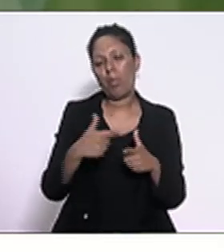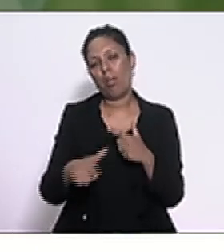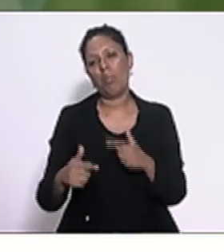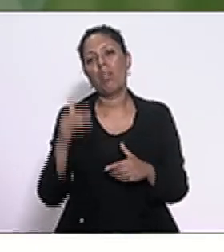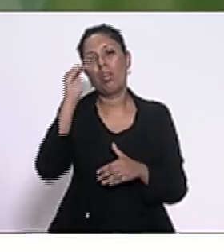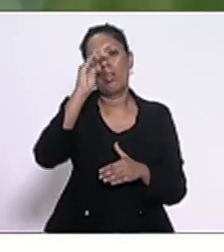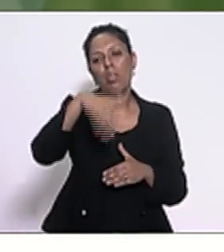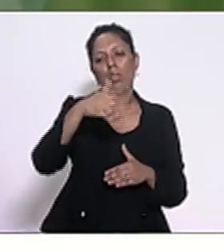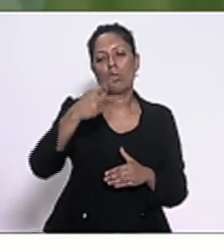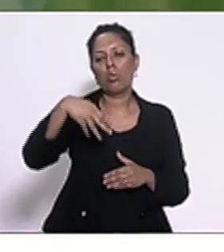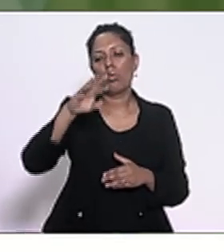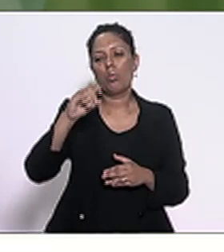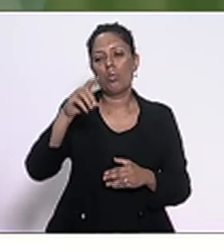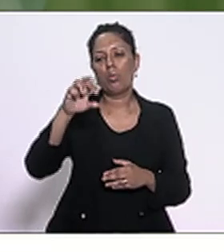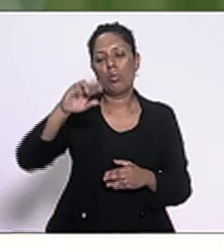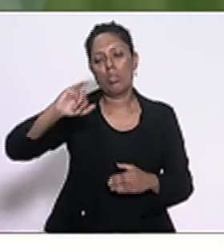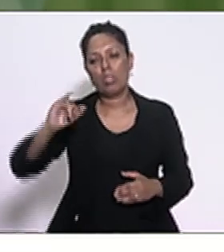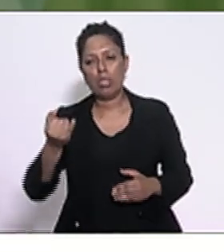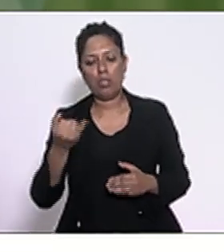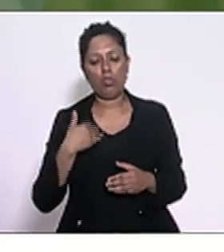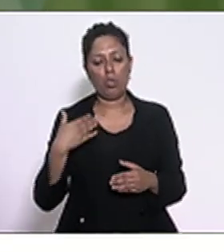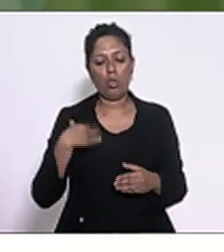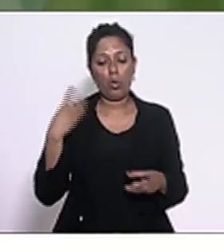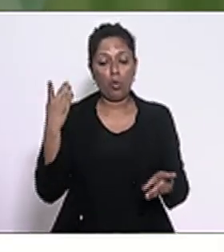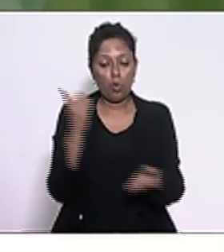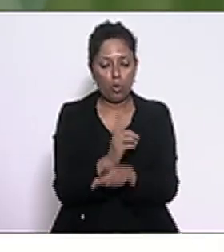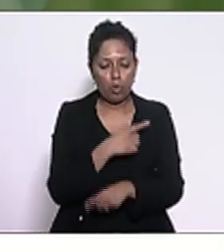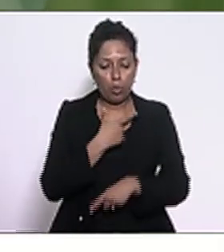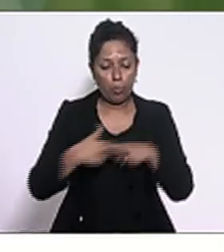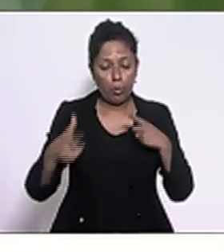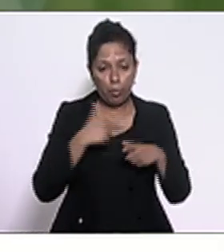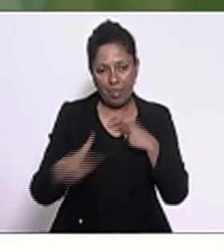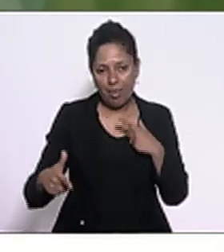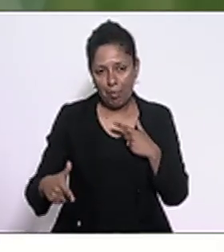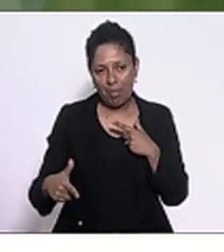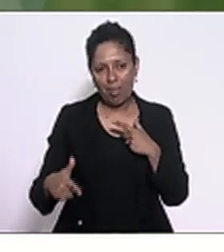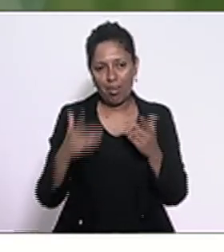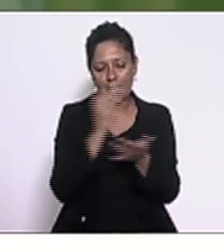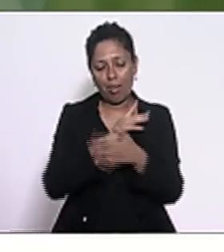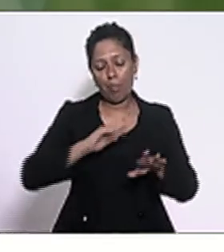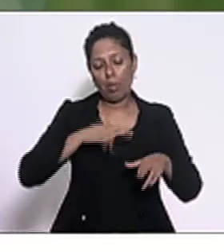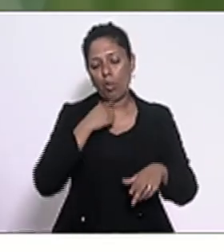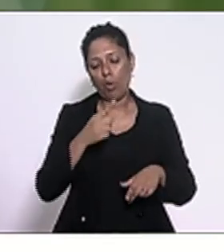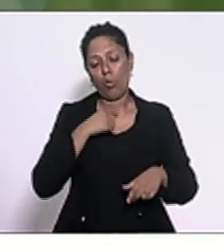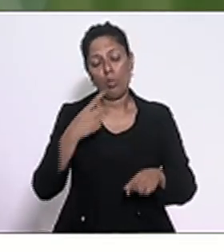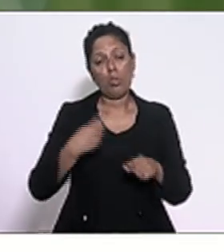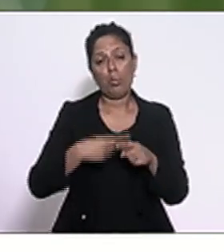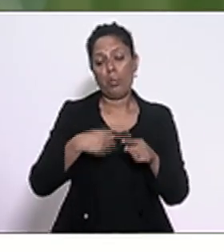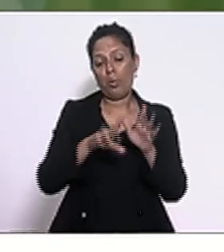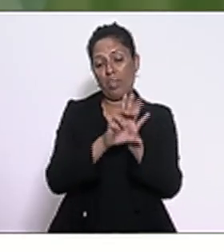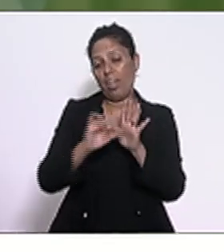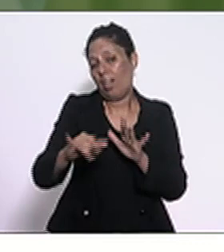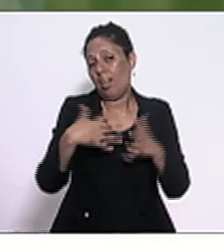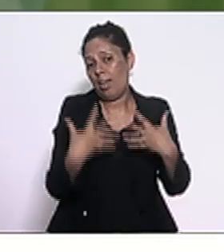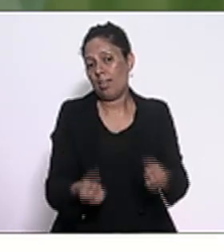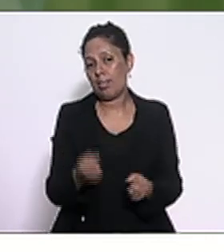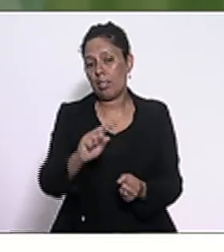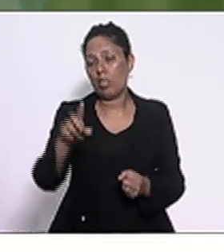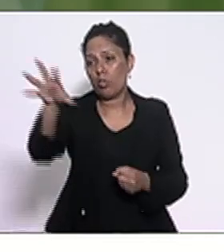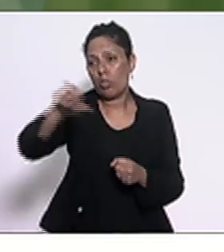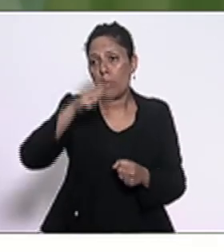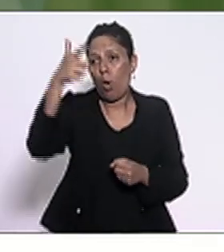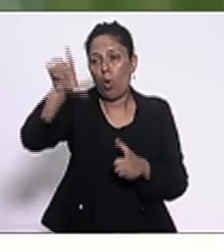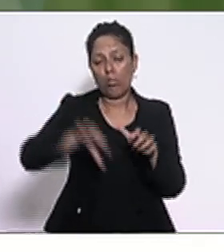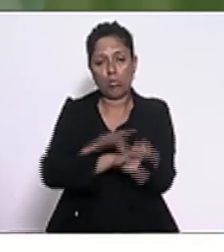que assim, acaba limitando, porque eu não tenho uma saída de levar para o mercado, os órgãos de controle irão me impedir,